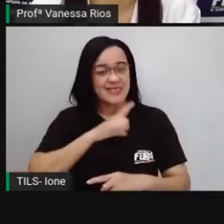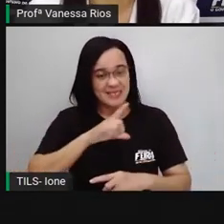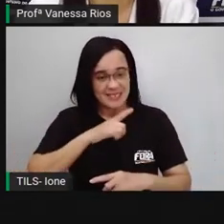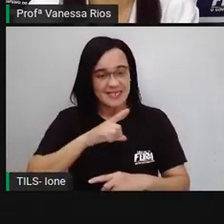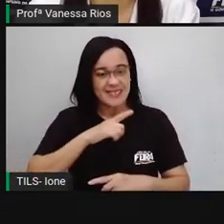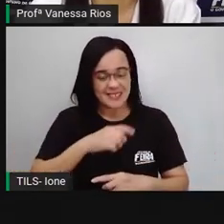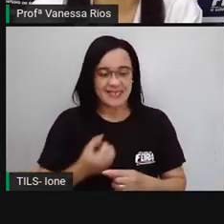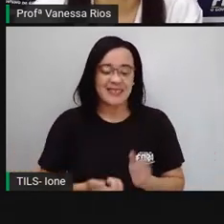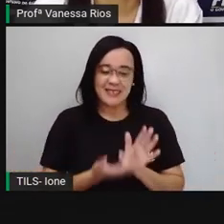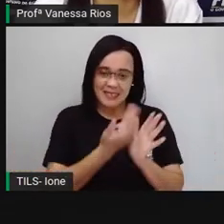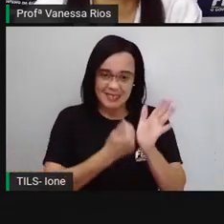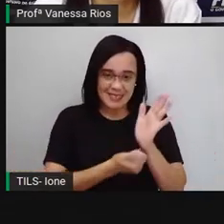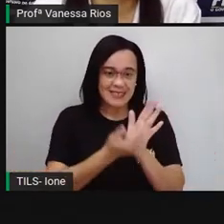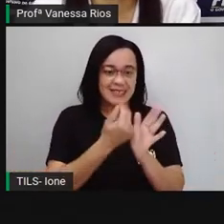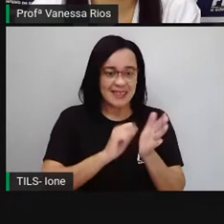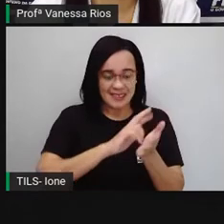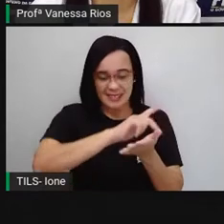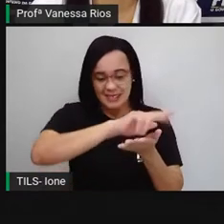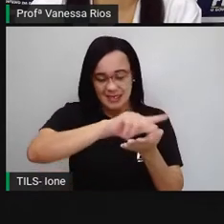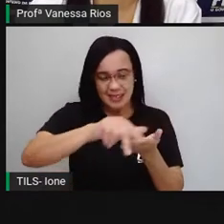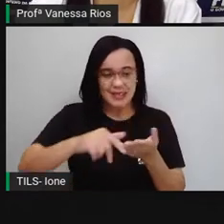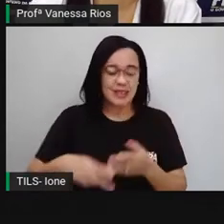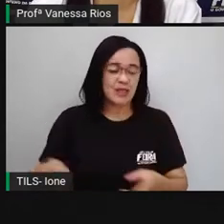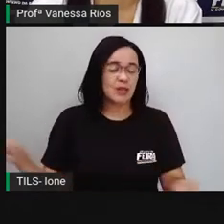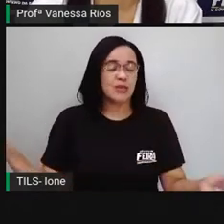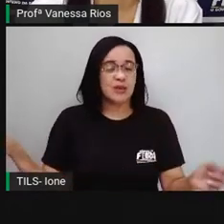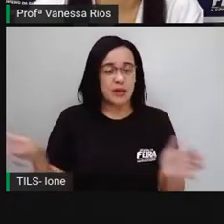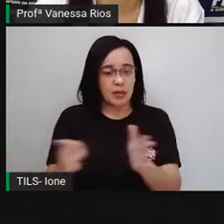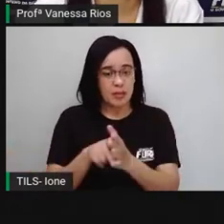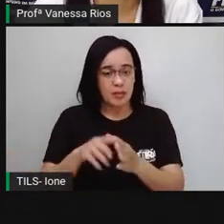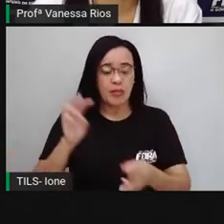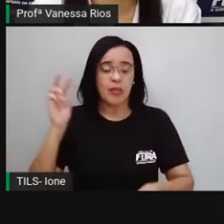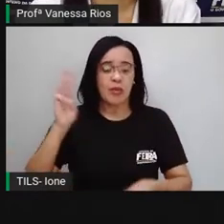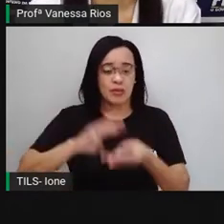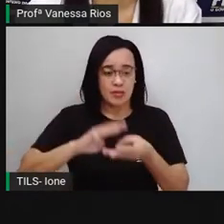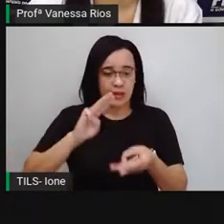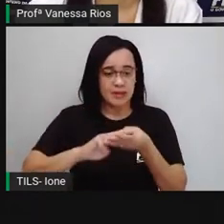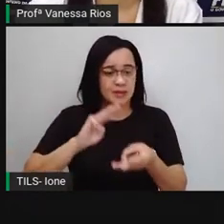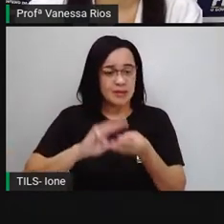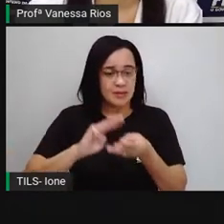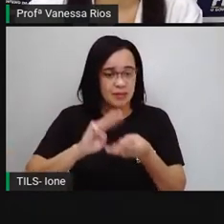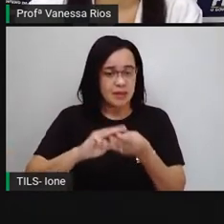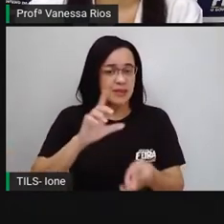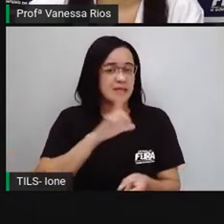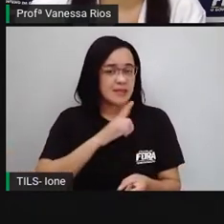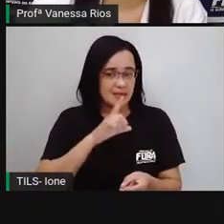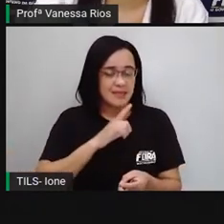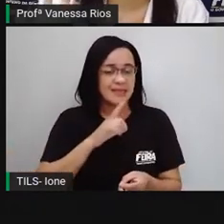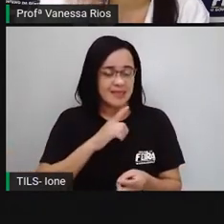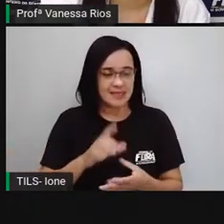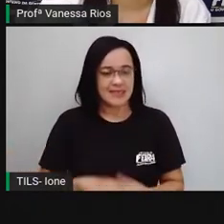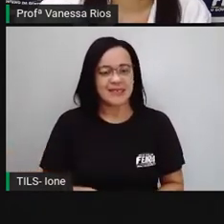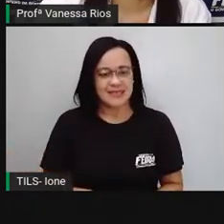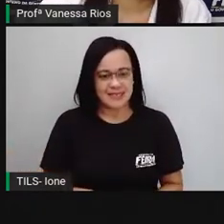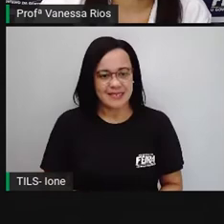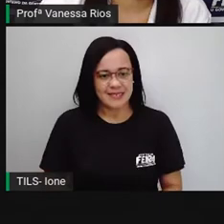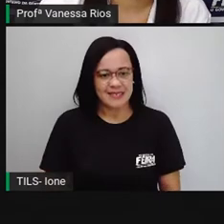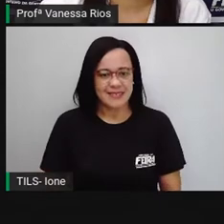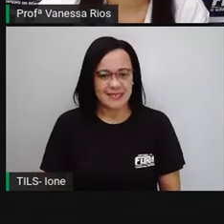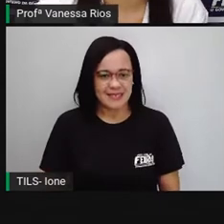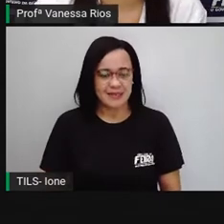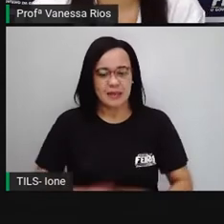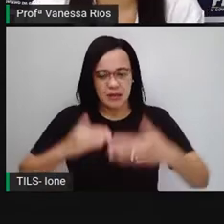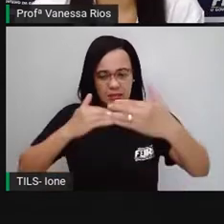geométricas existindo aí através dos materiais e dos vários objetos que nos cercam. A Pro mostrou aí uma